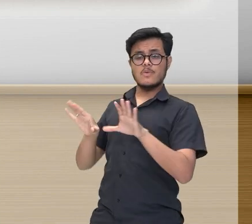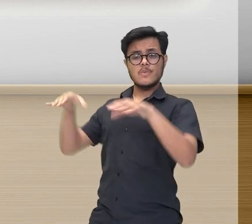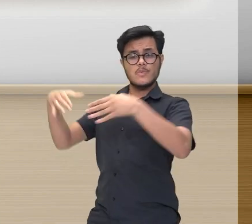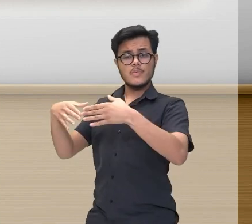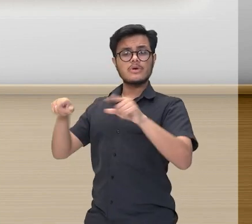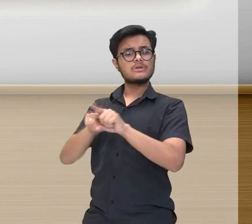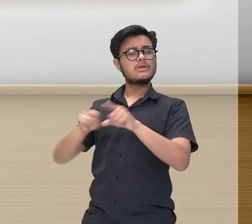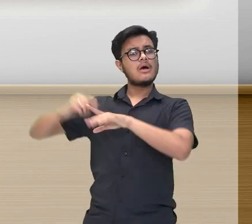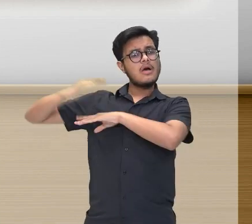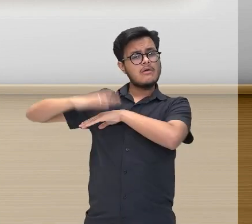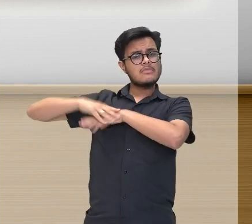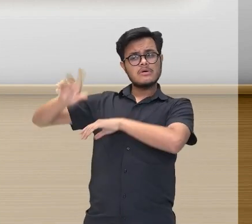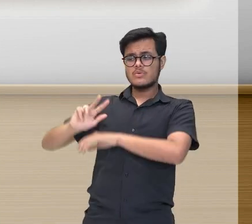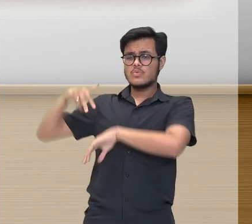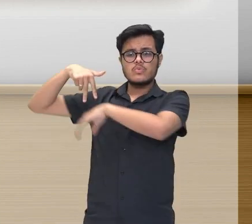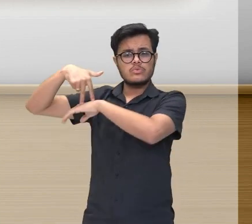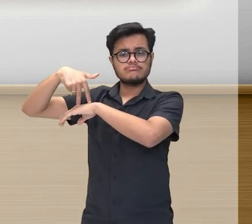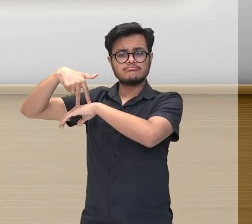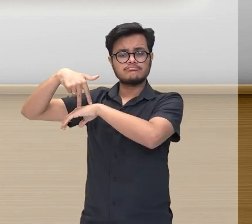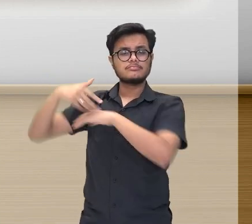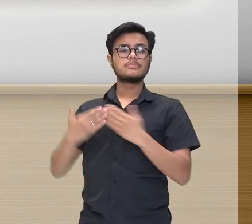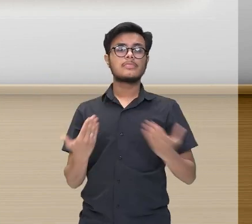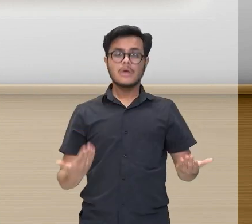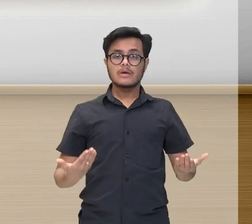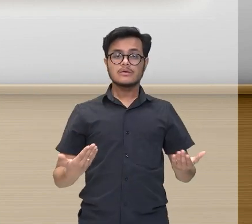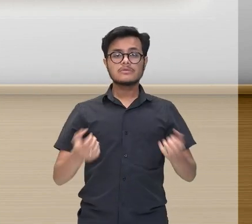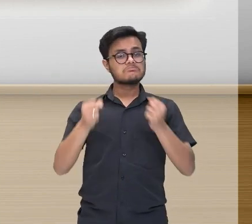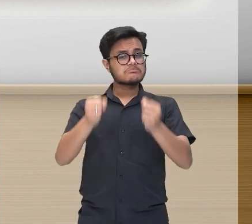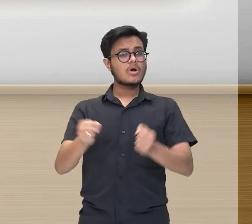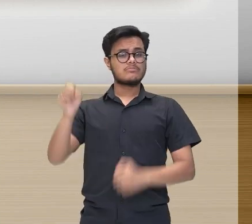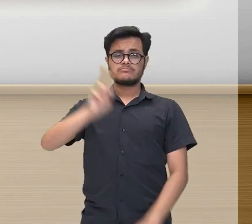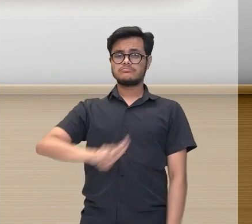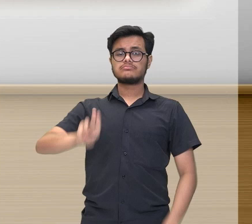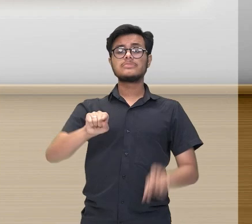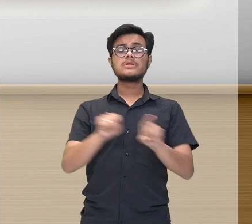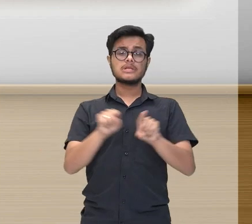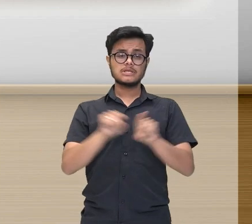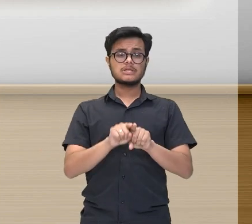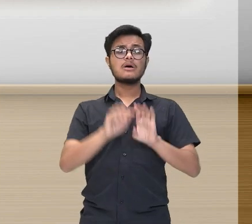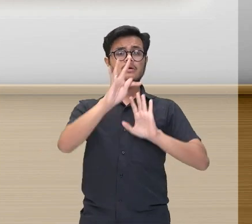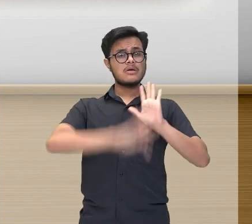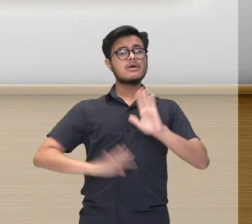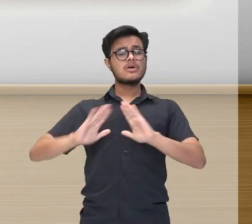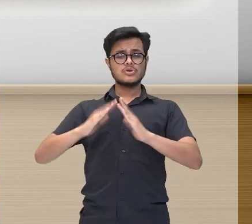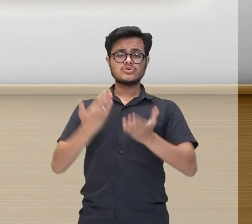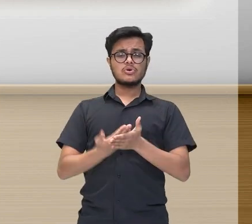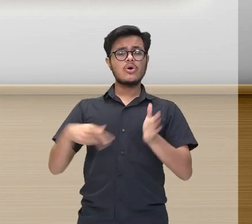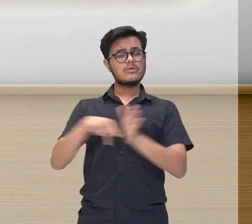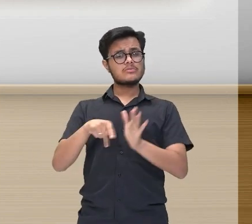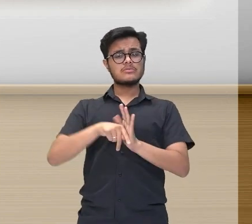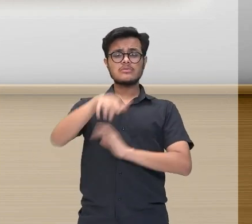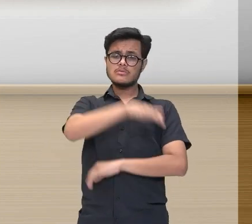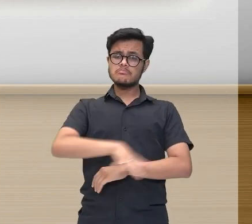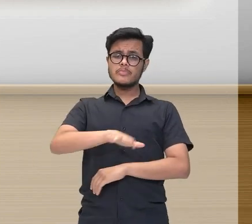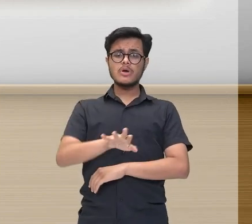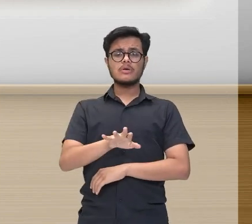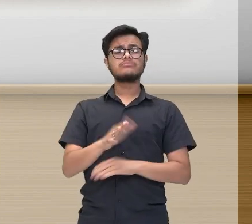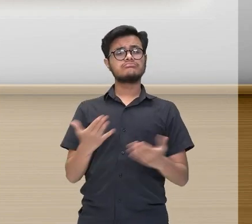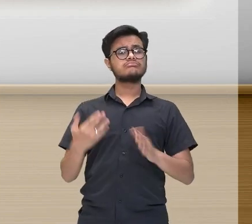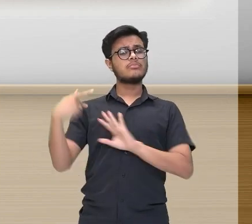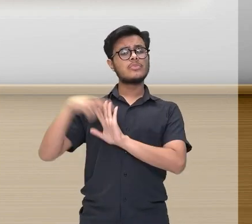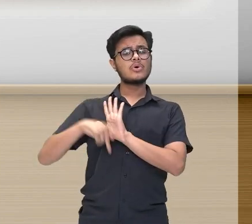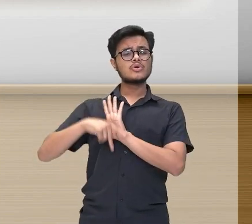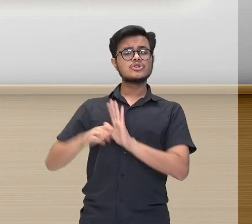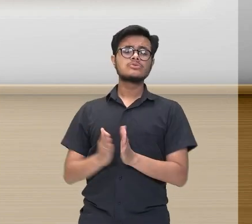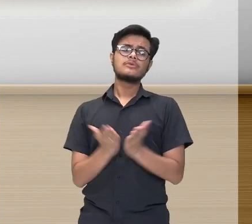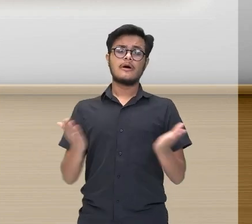sendo protagonista na sociedade. E você pode ser protagonista também na escola, né, no trabalho que você desenvolve. Novamente,